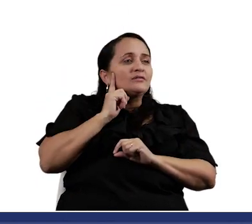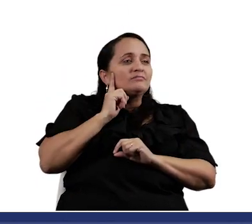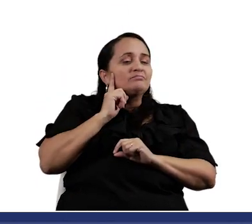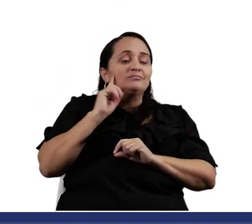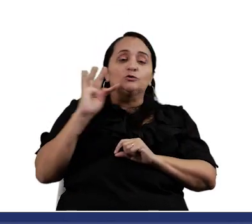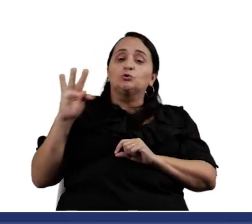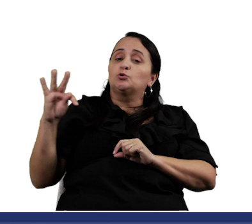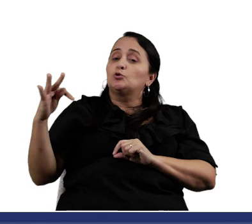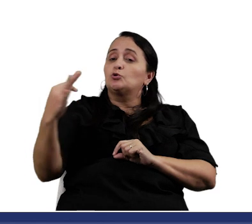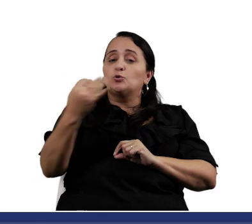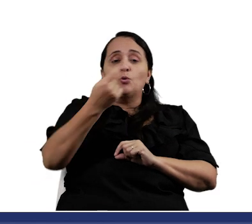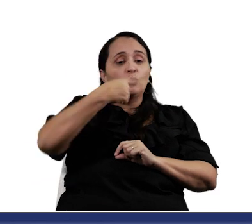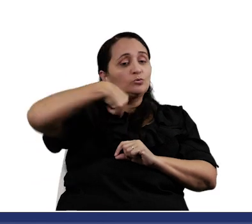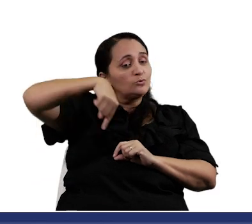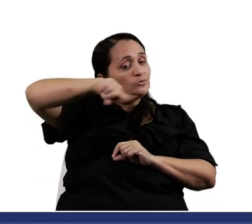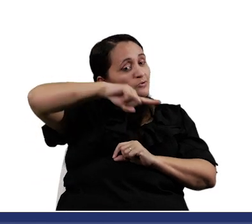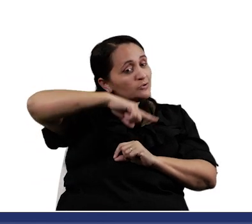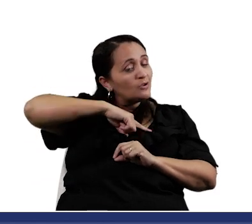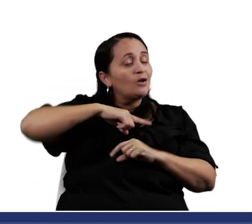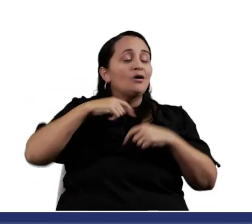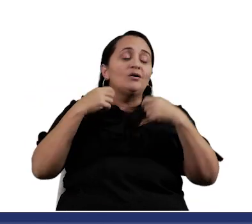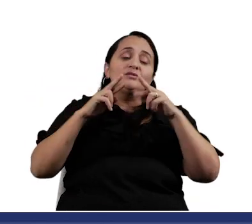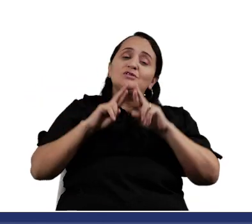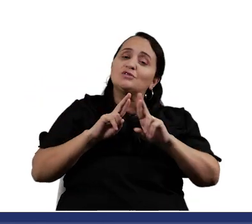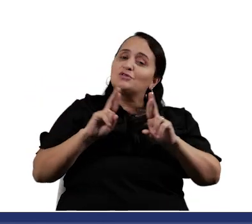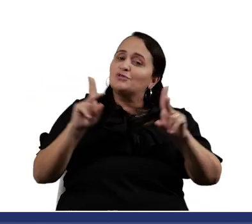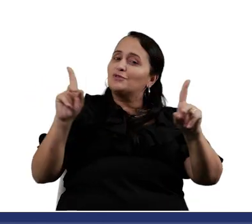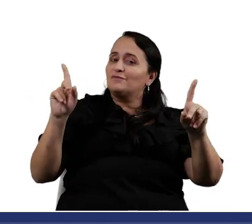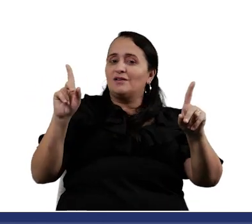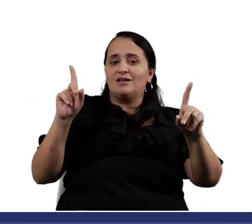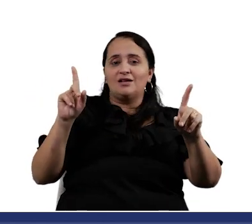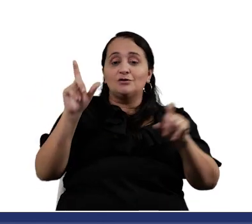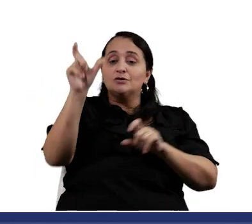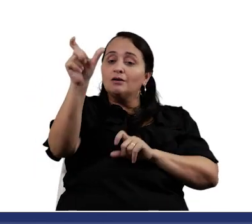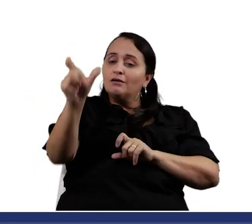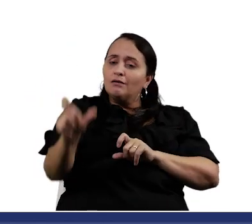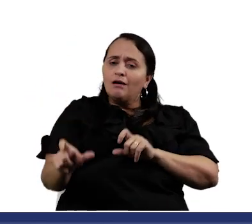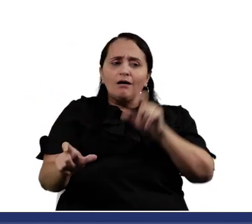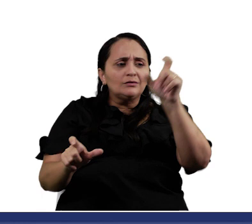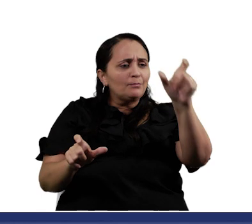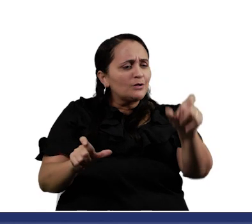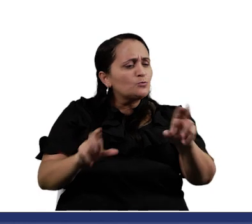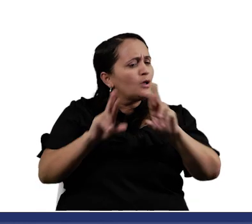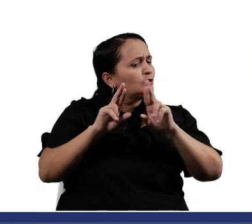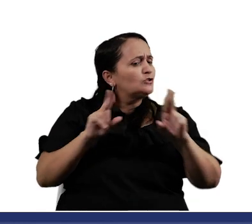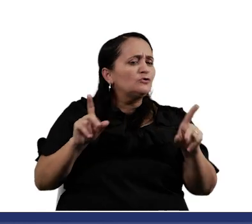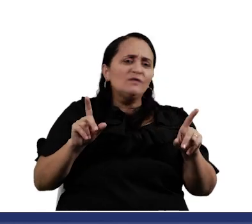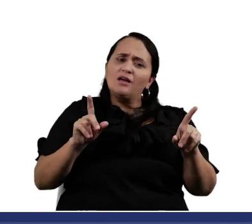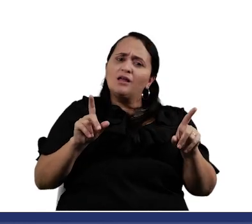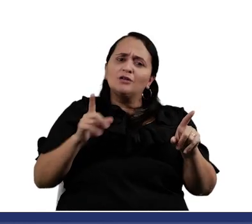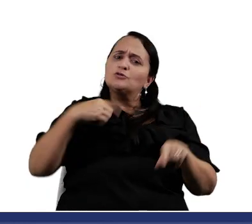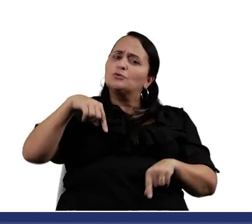somos todos diferentes e que devemos respeitar as diferenças e que o mundo seria